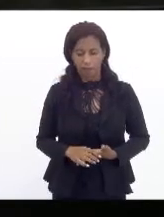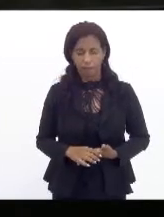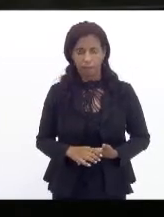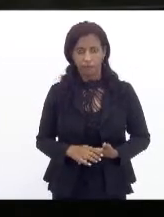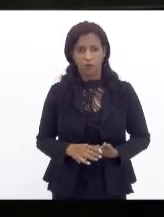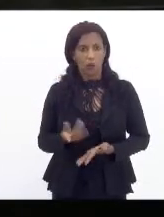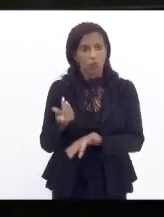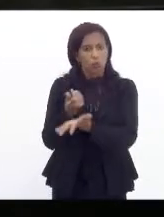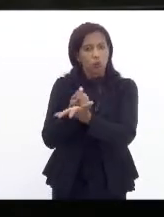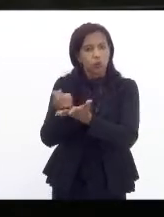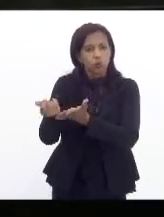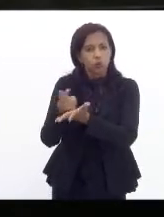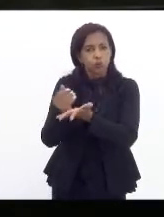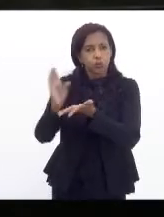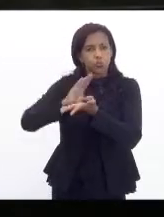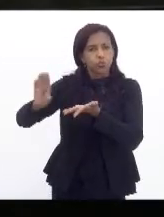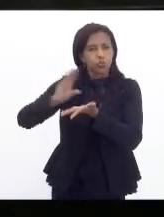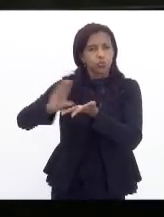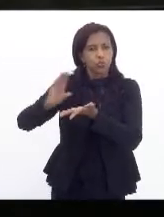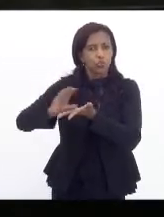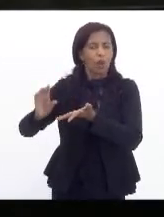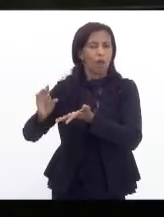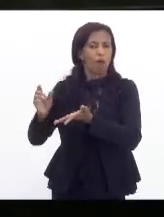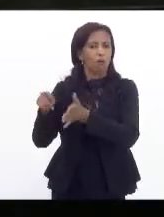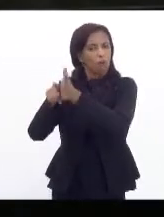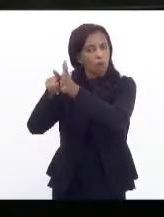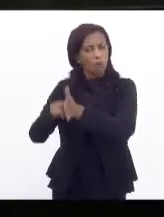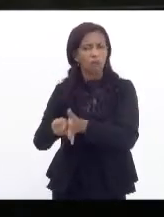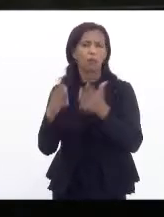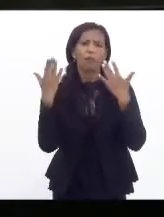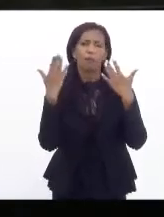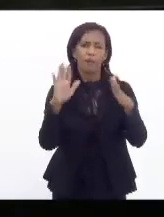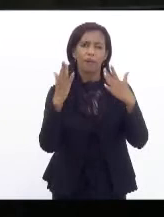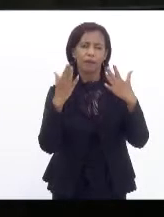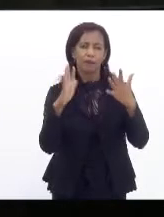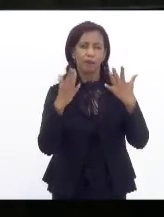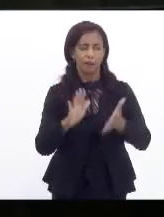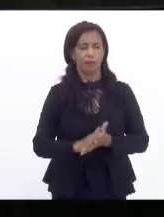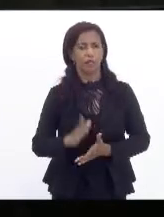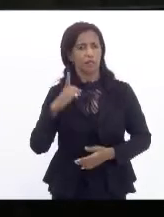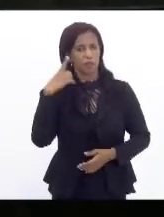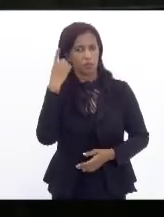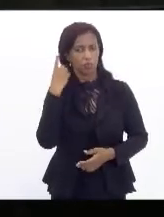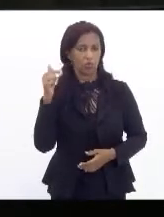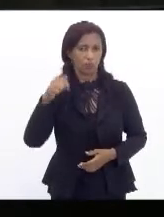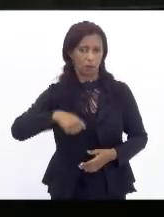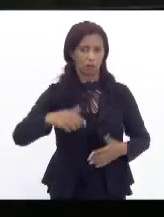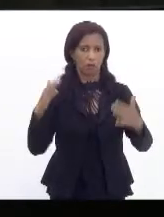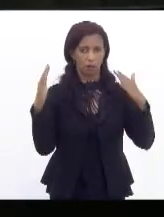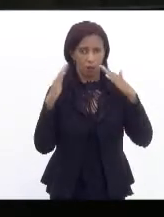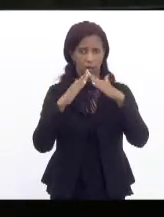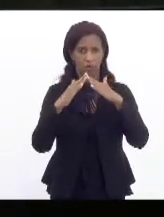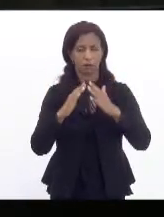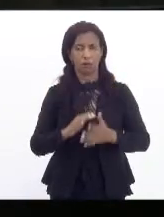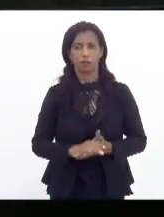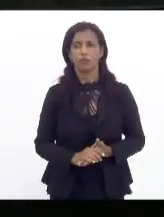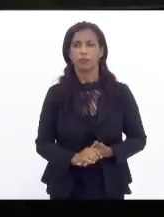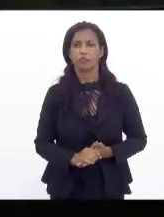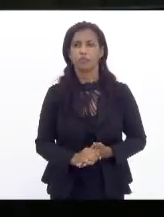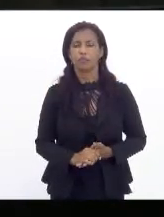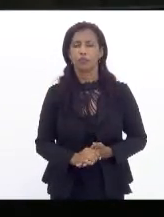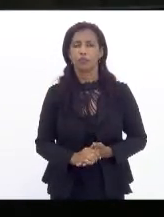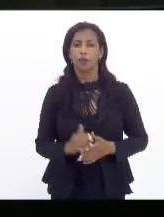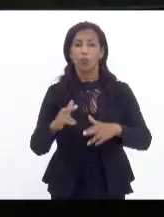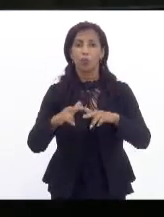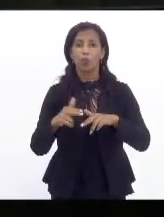do financiamento dessas pesquisas. Então, parabéns aos deputados da casa, né, por